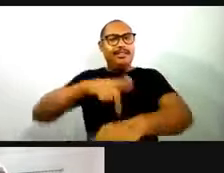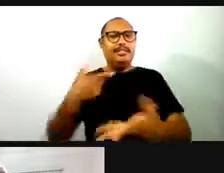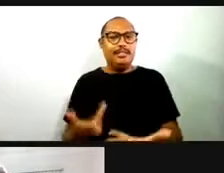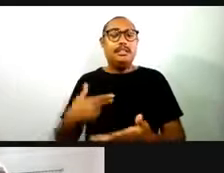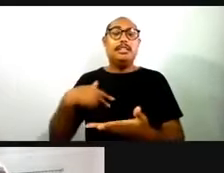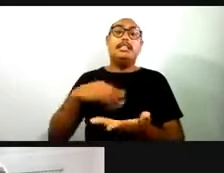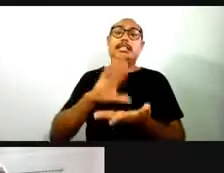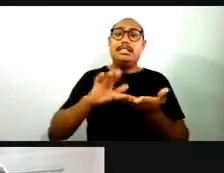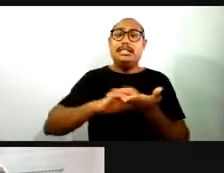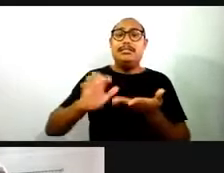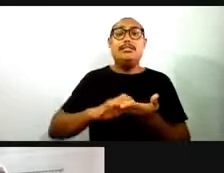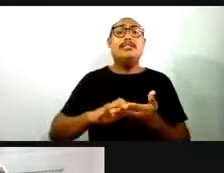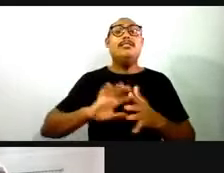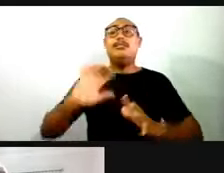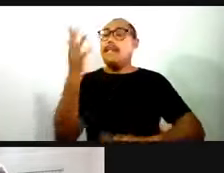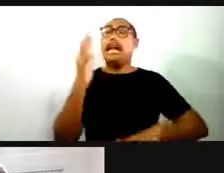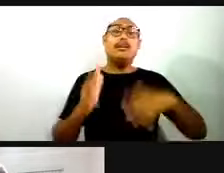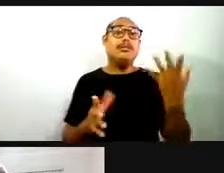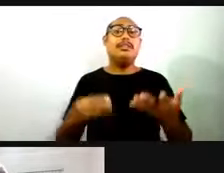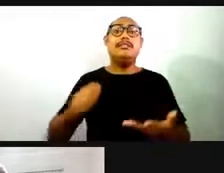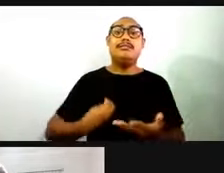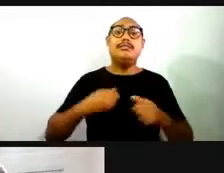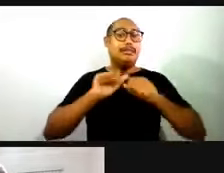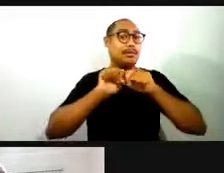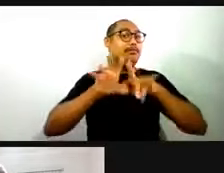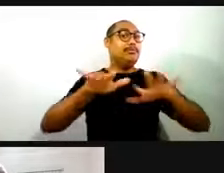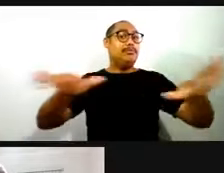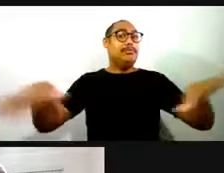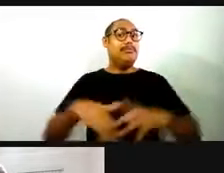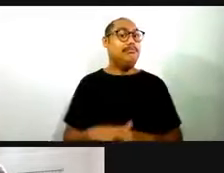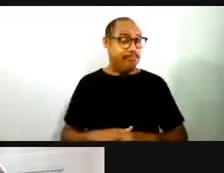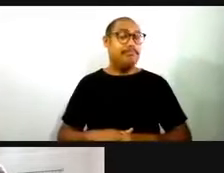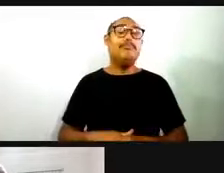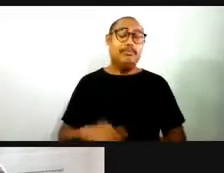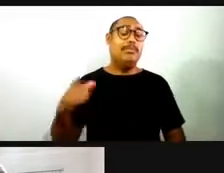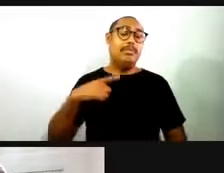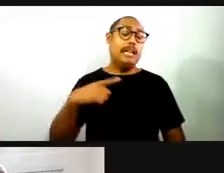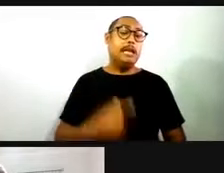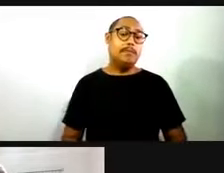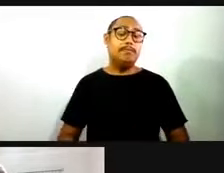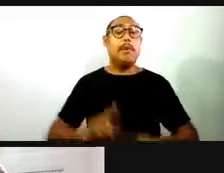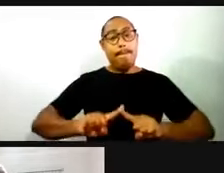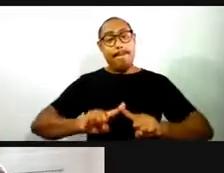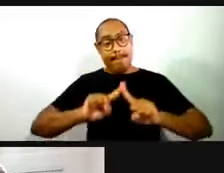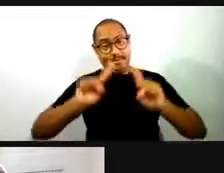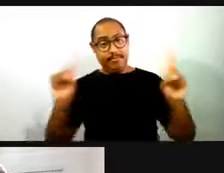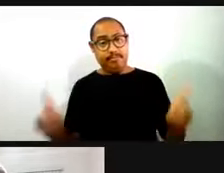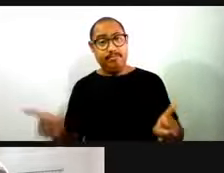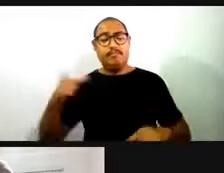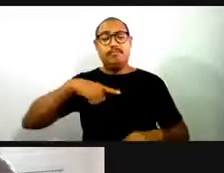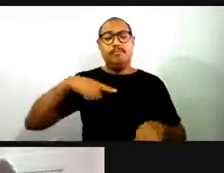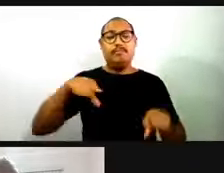ciganos estão acontecendo agora de uma forma mais efetiva. Mas tem também aquela coisa, a